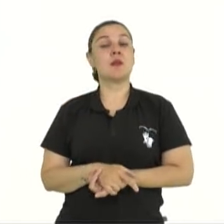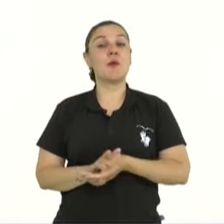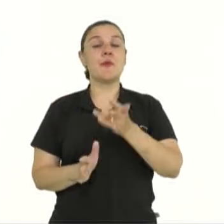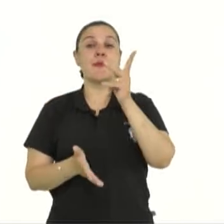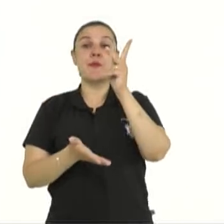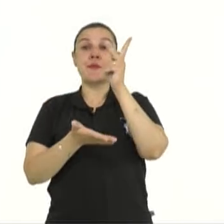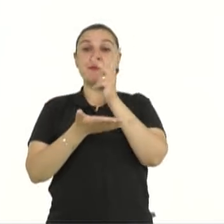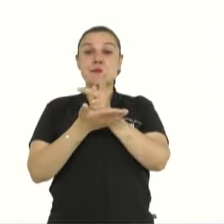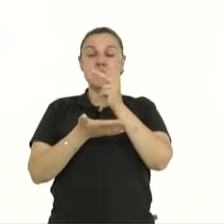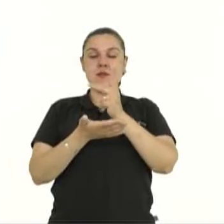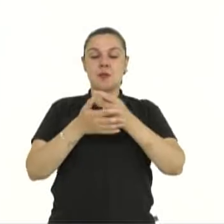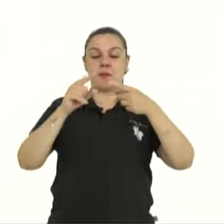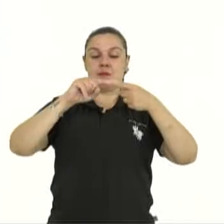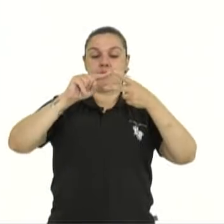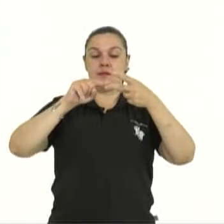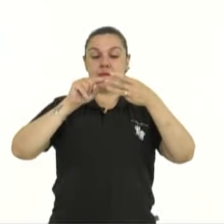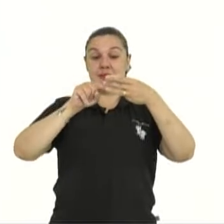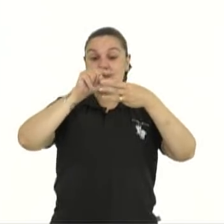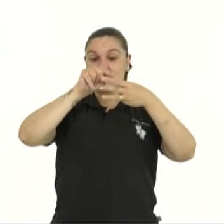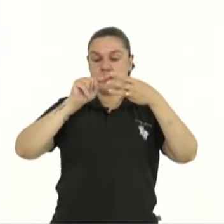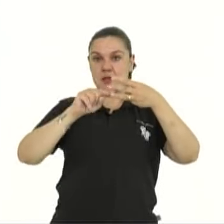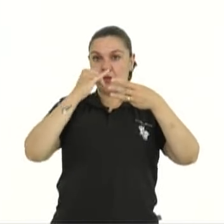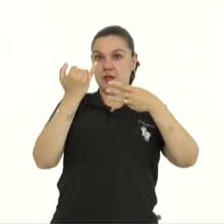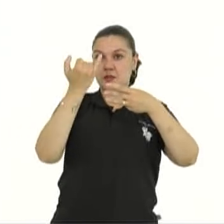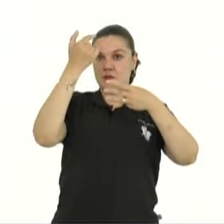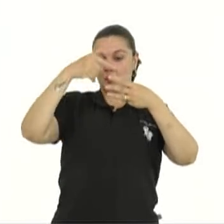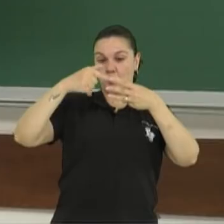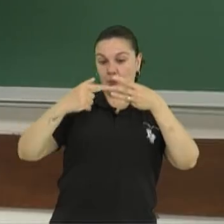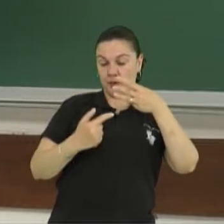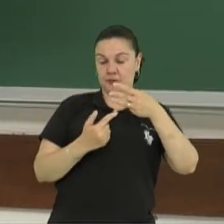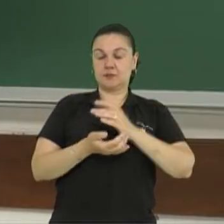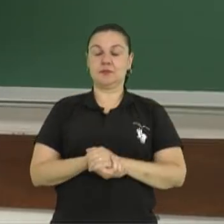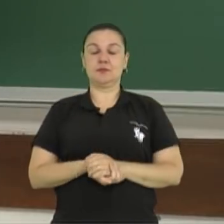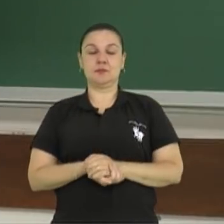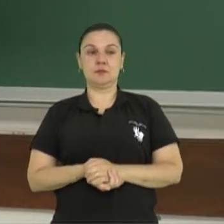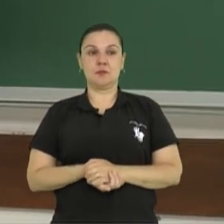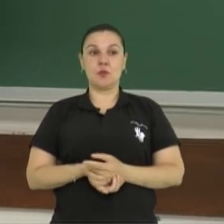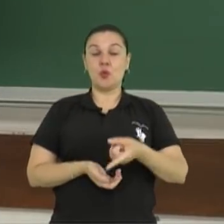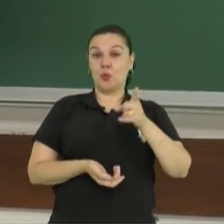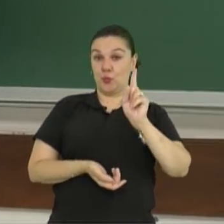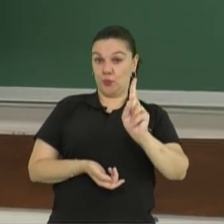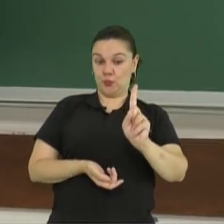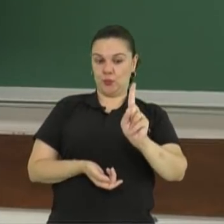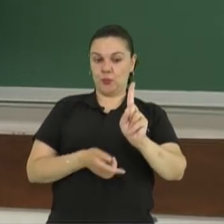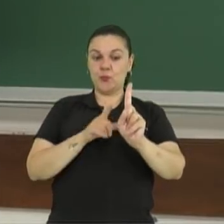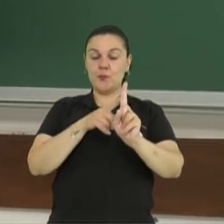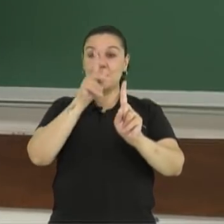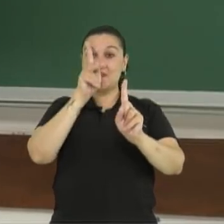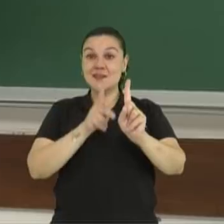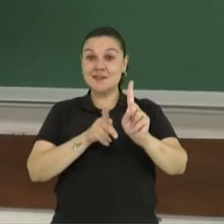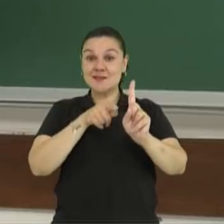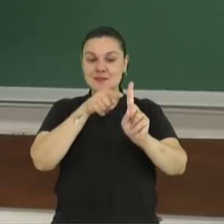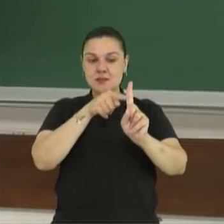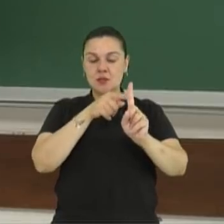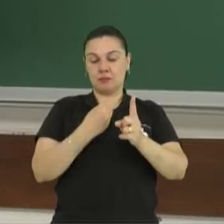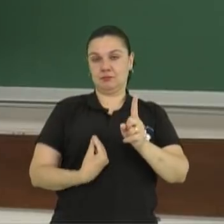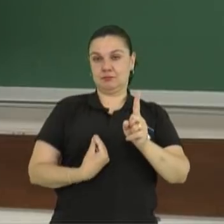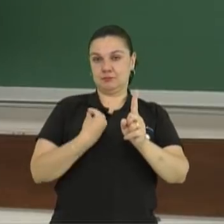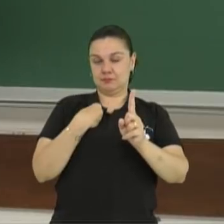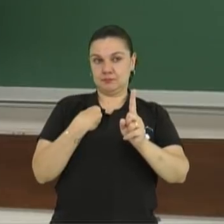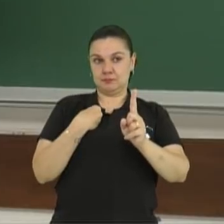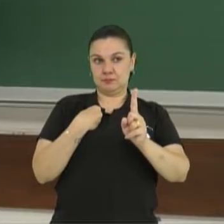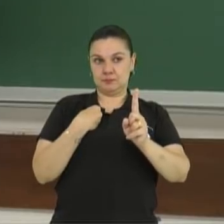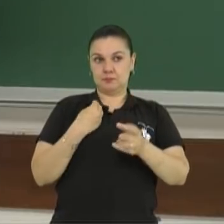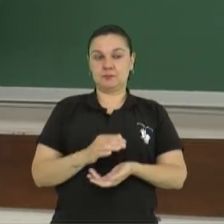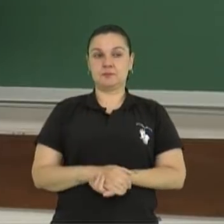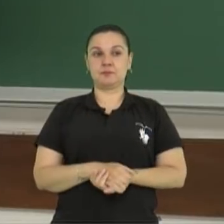sempre encontrar 3 elementos nesse tipo de escala. O número 1, ele sempre vai estar presente, o